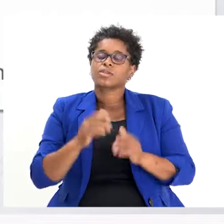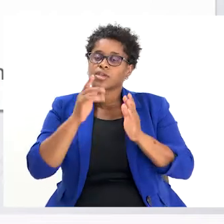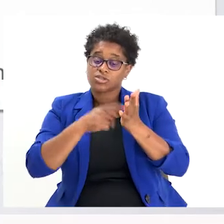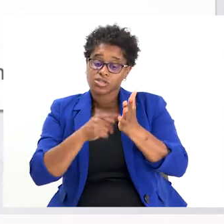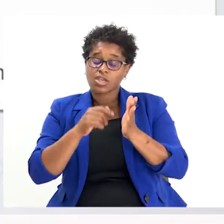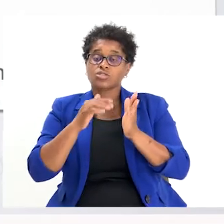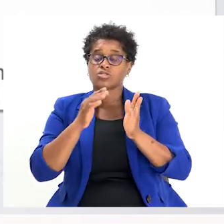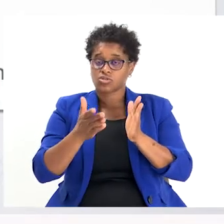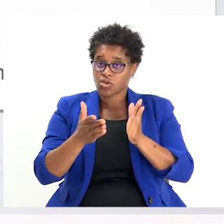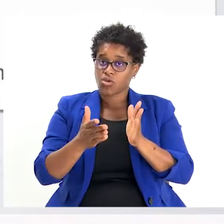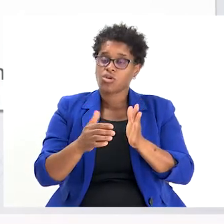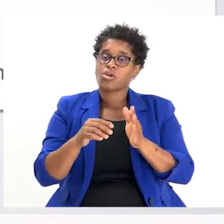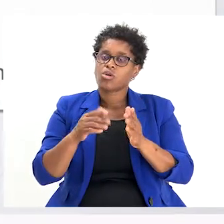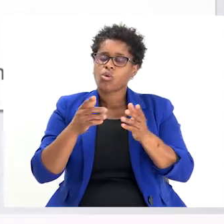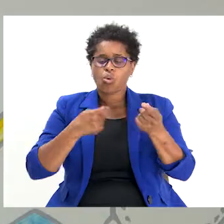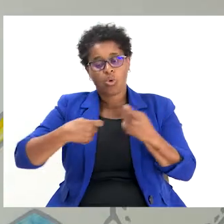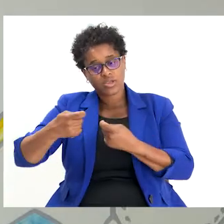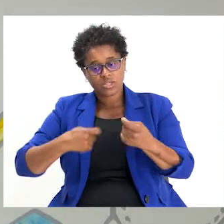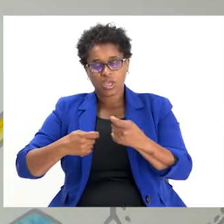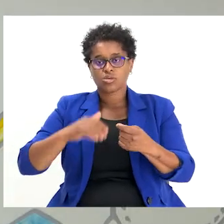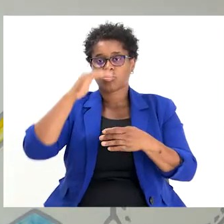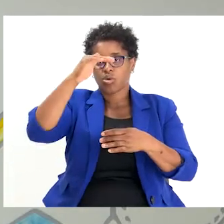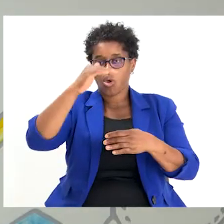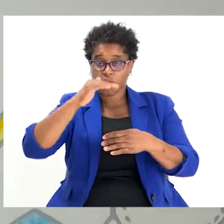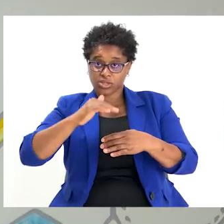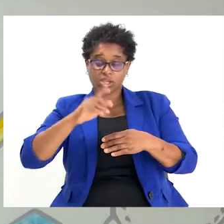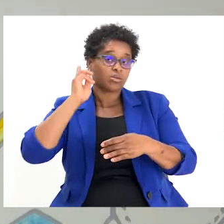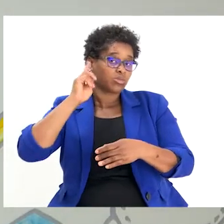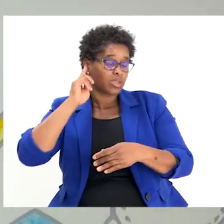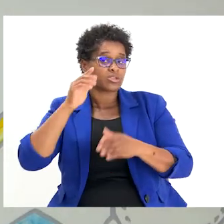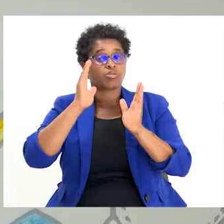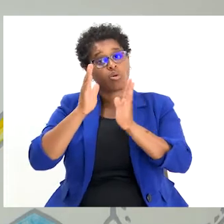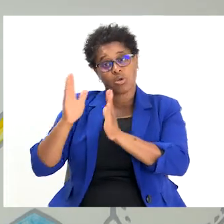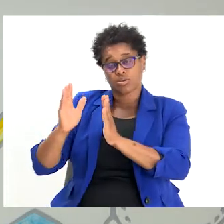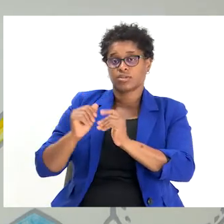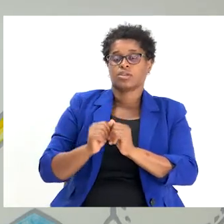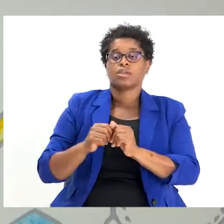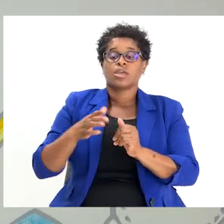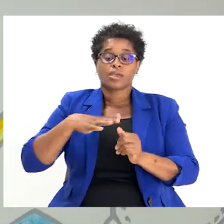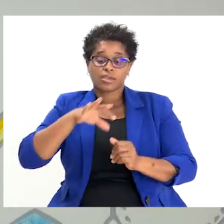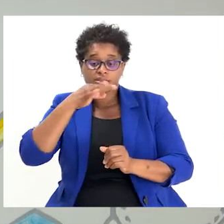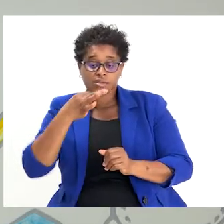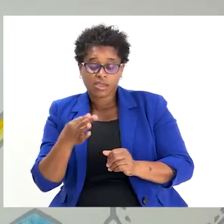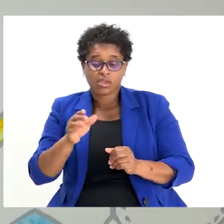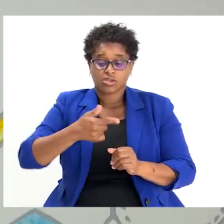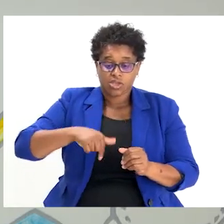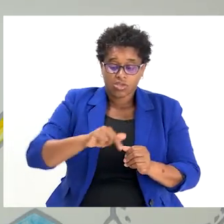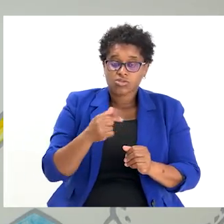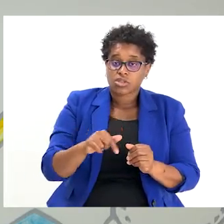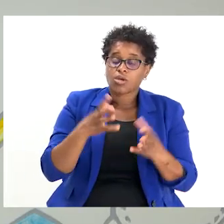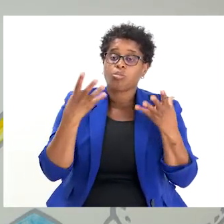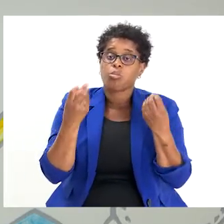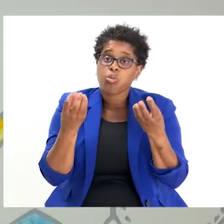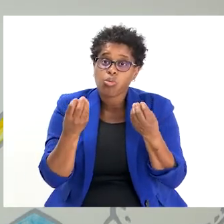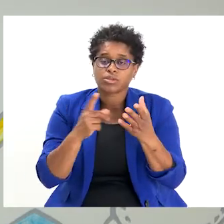por ordem de importância. O que quer dizer que nós temos muitas